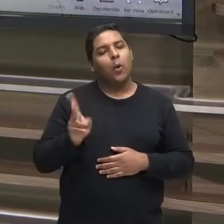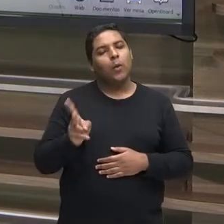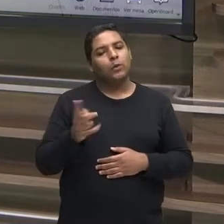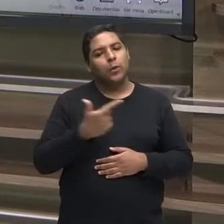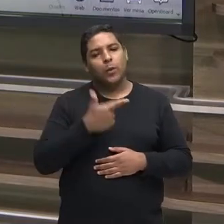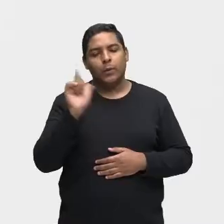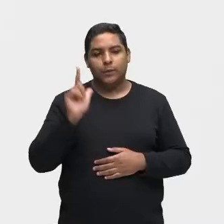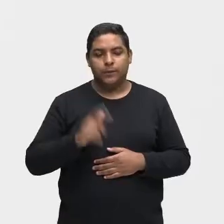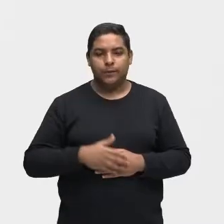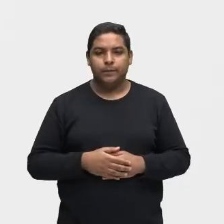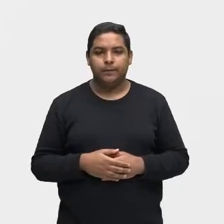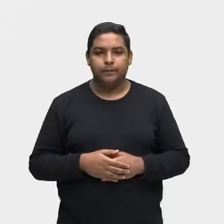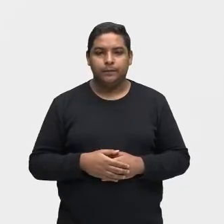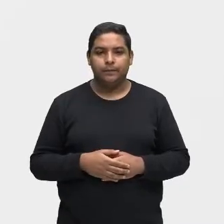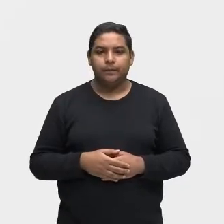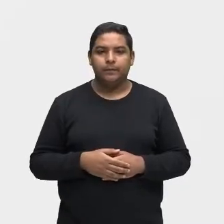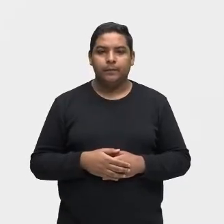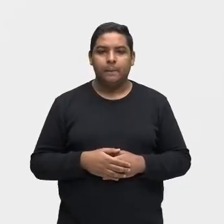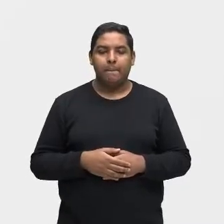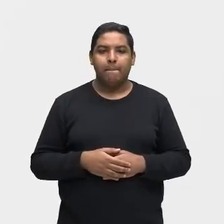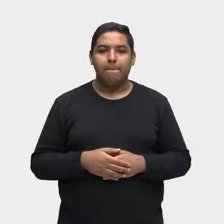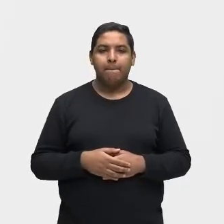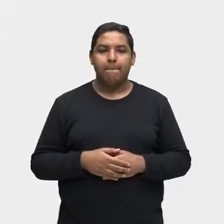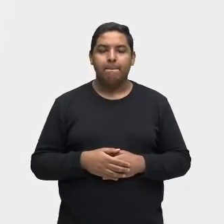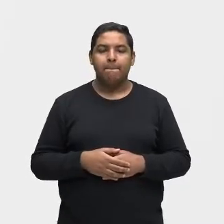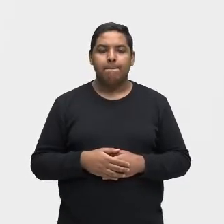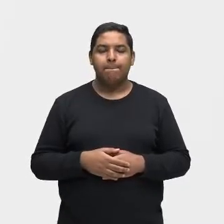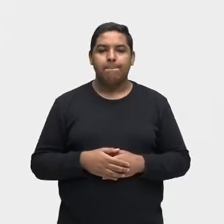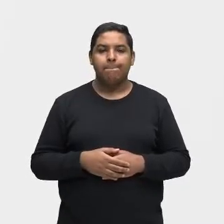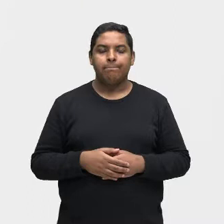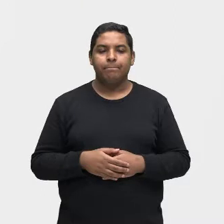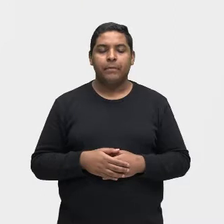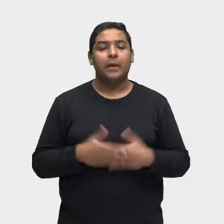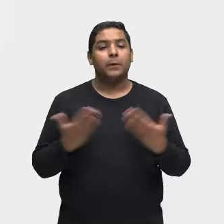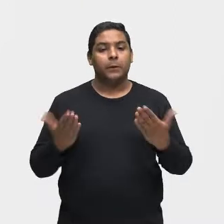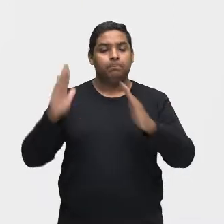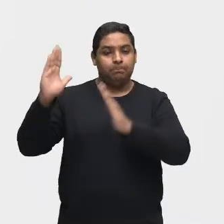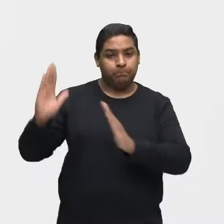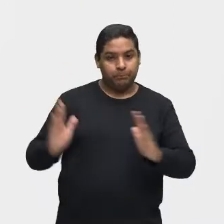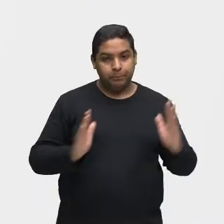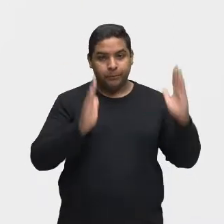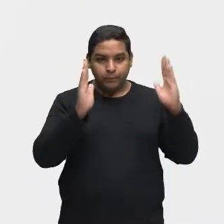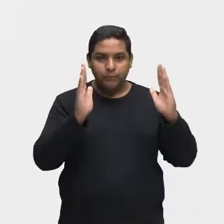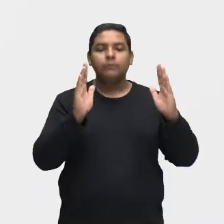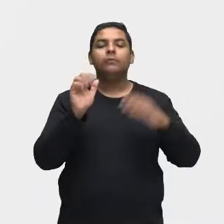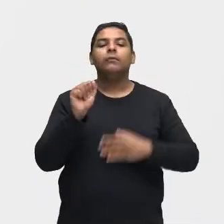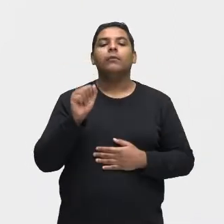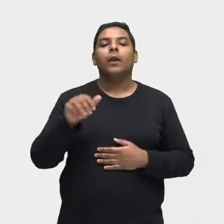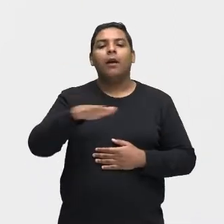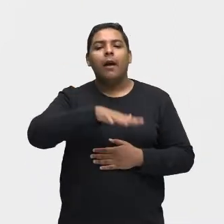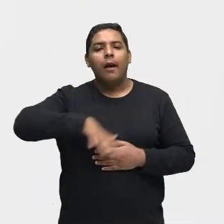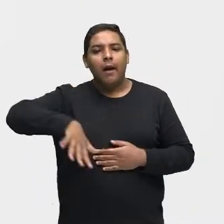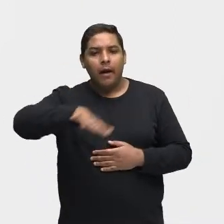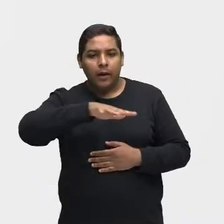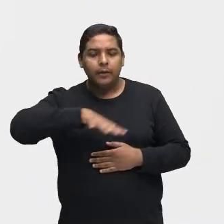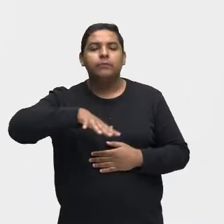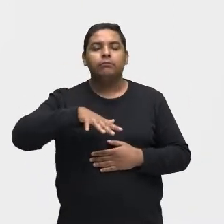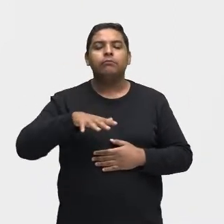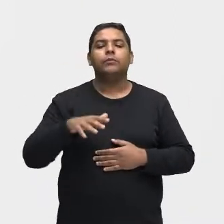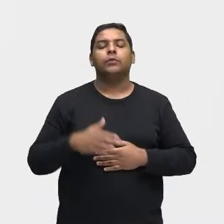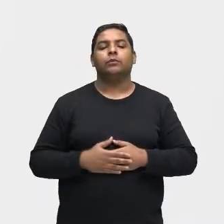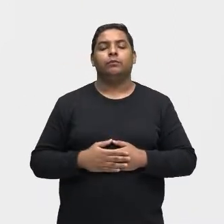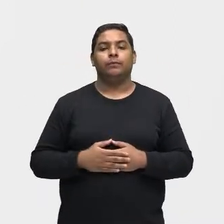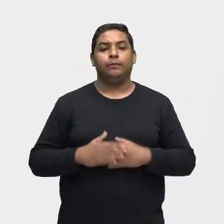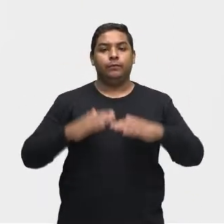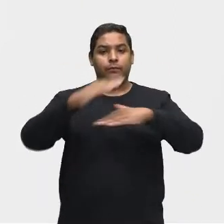o trapézio. Então, olha só, vem comigo. Então, nessa nossa próxima, nós temos o seguinte. A área de